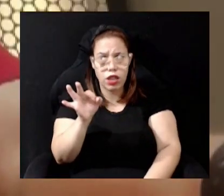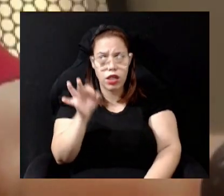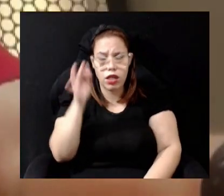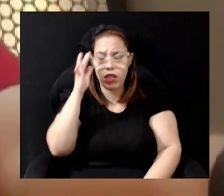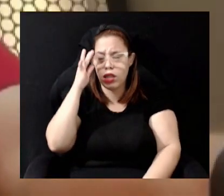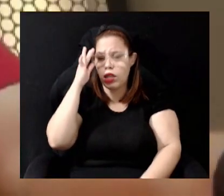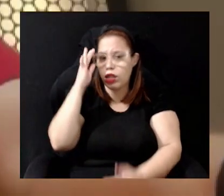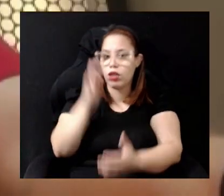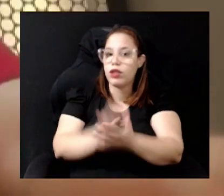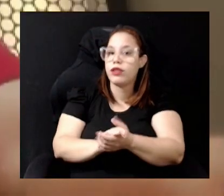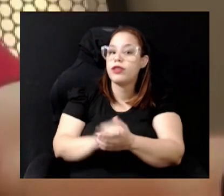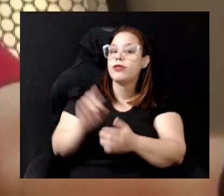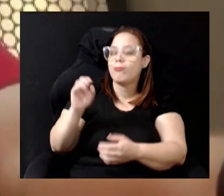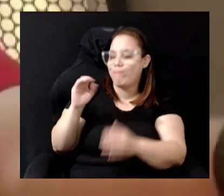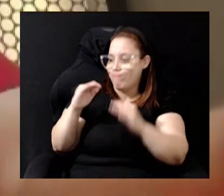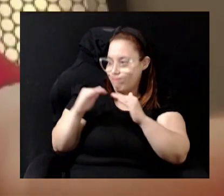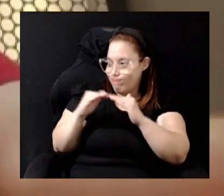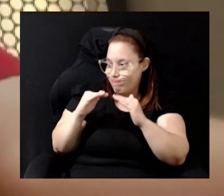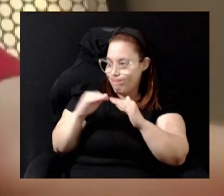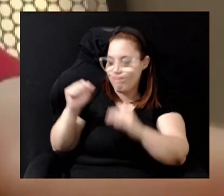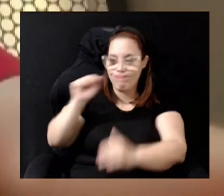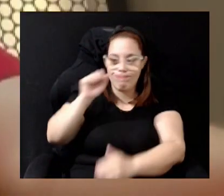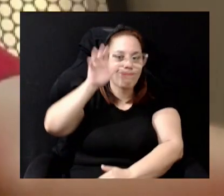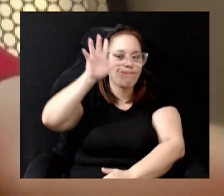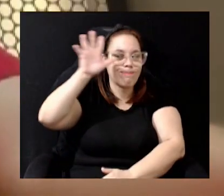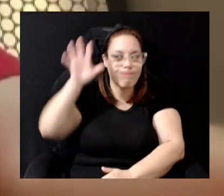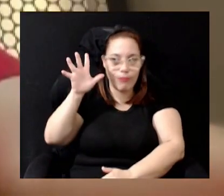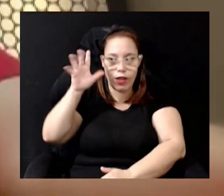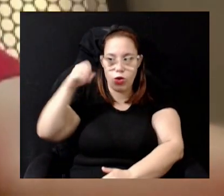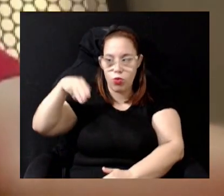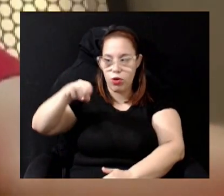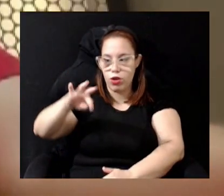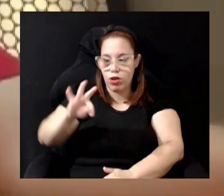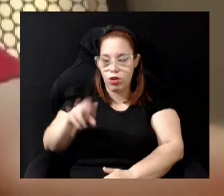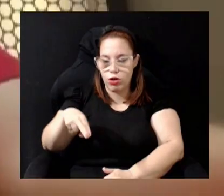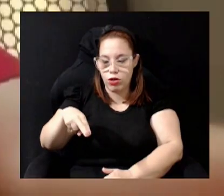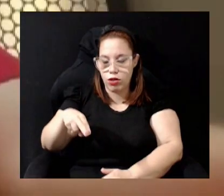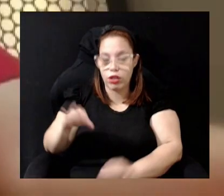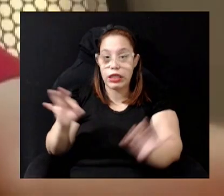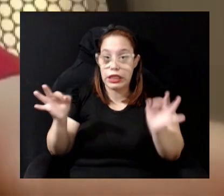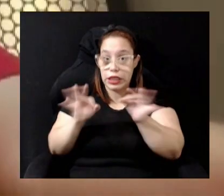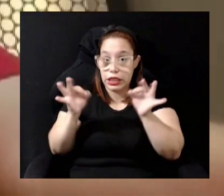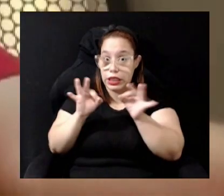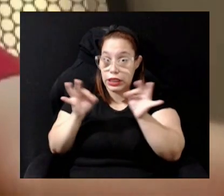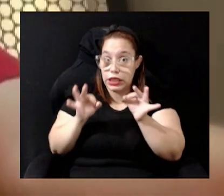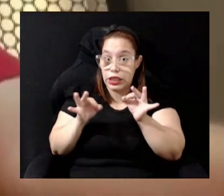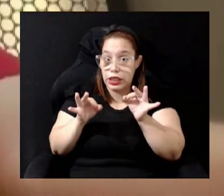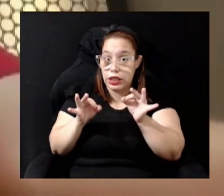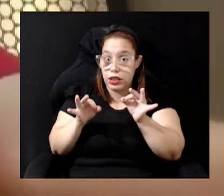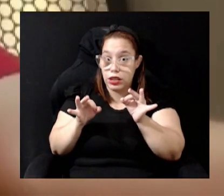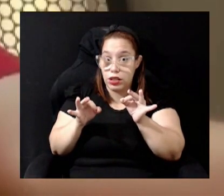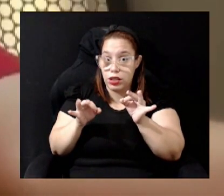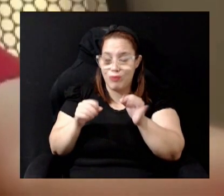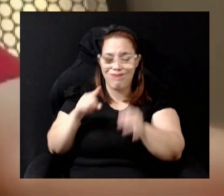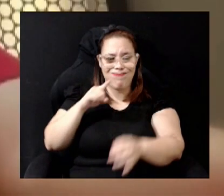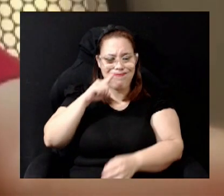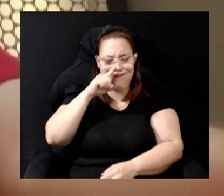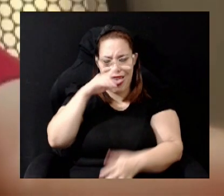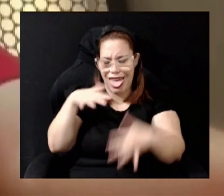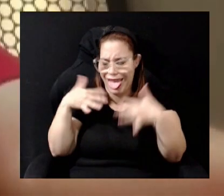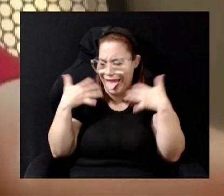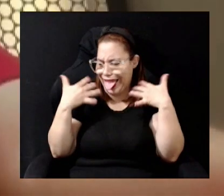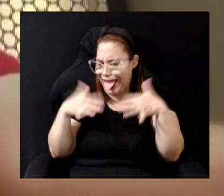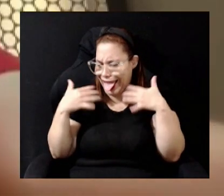Com certeza, Alexandra. Realmente o Milton tinha o potencial para ser talvez um dos piores furacões de toda a história dos